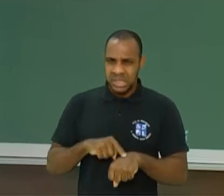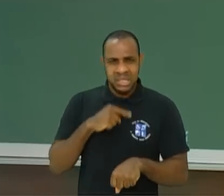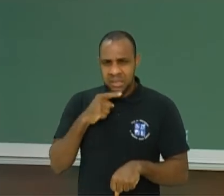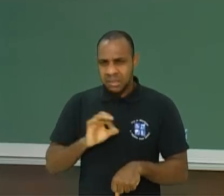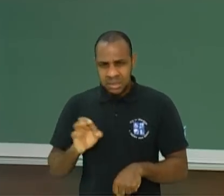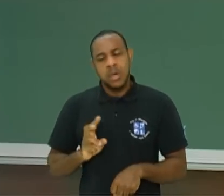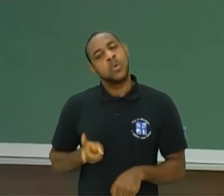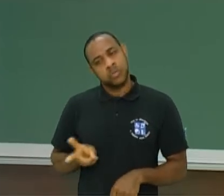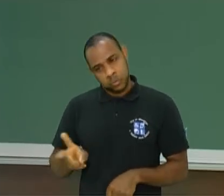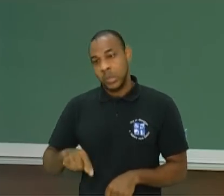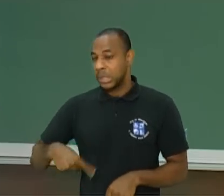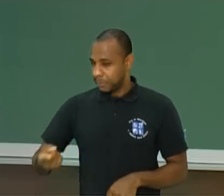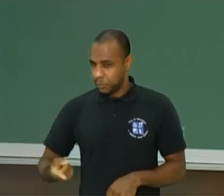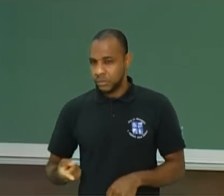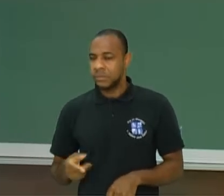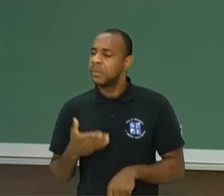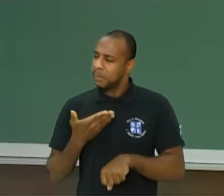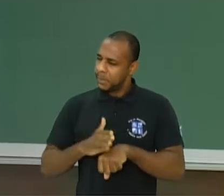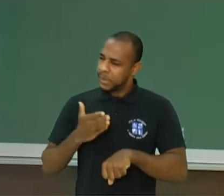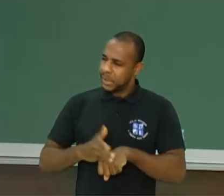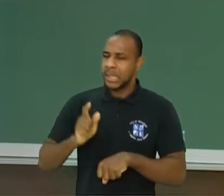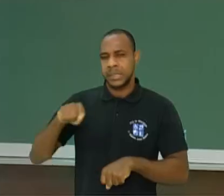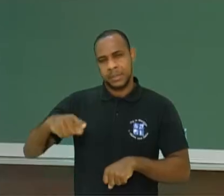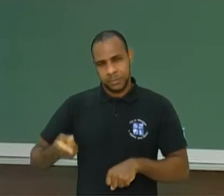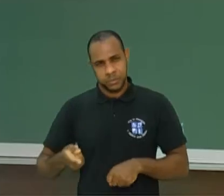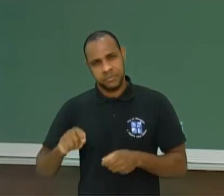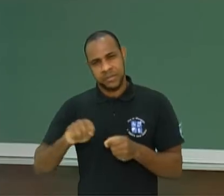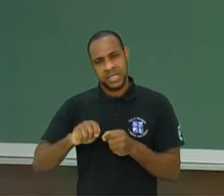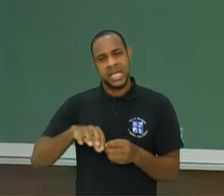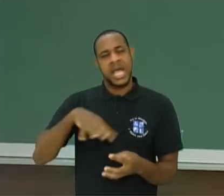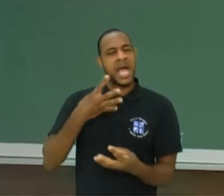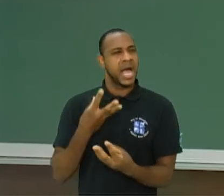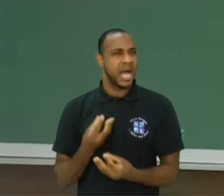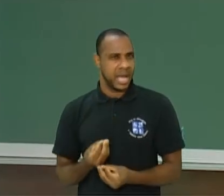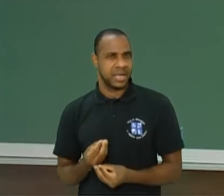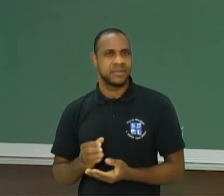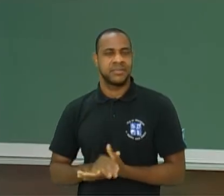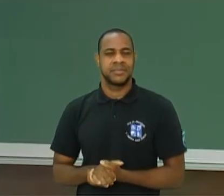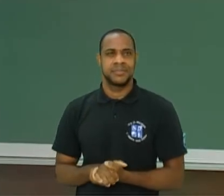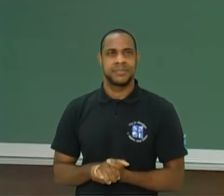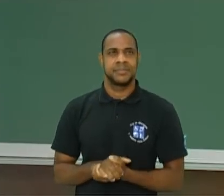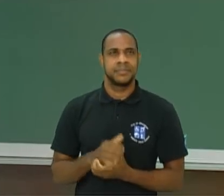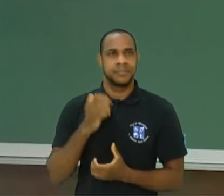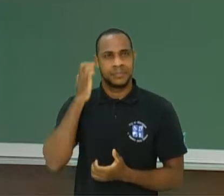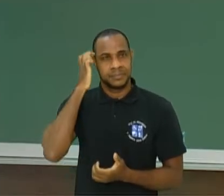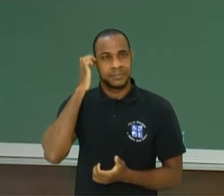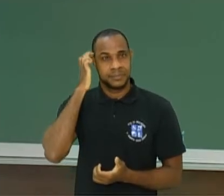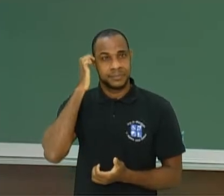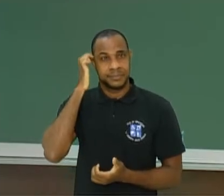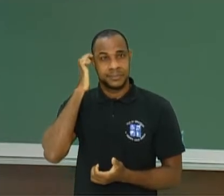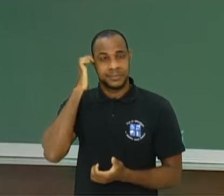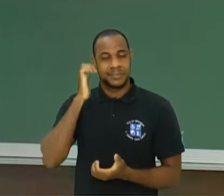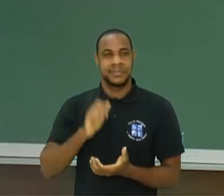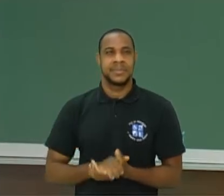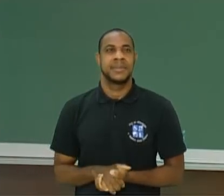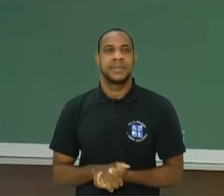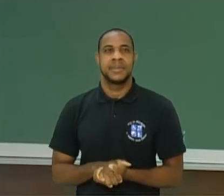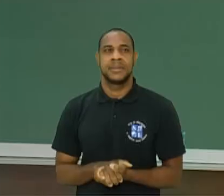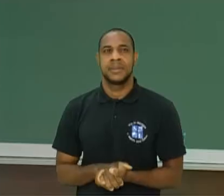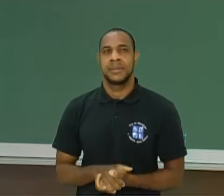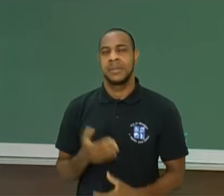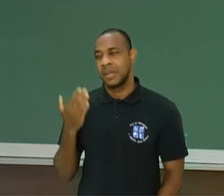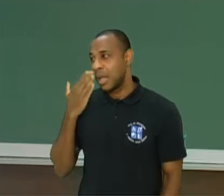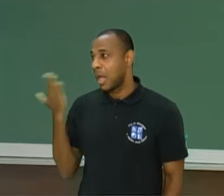continua depois. Vale a pena treinar, né? E fazer muita arte em toda parte, tá bom? Então, vamos continuar aqui.